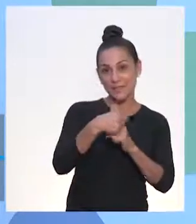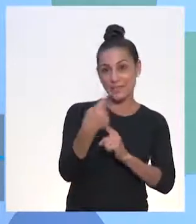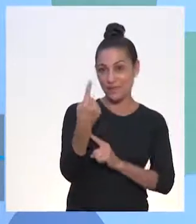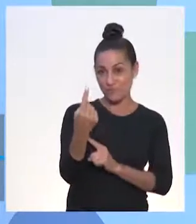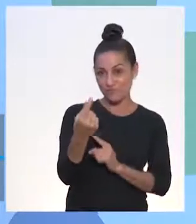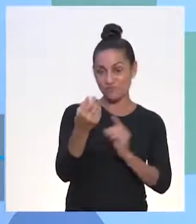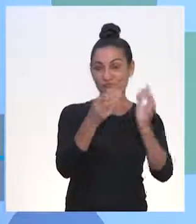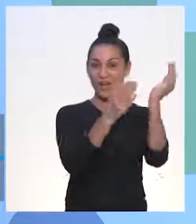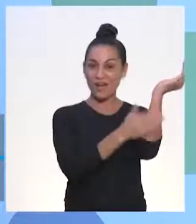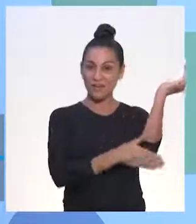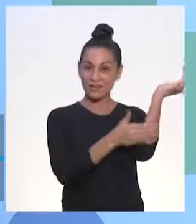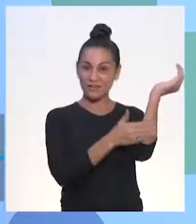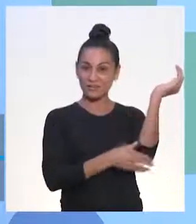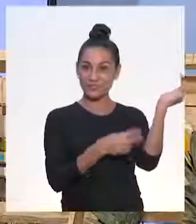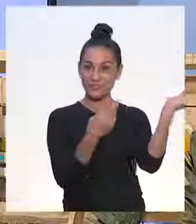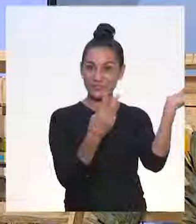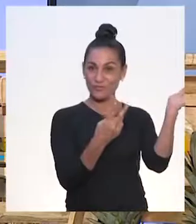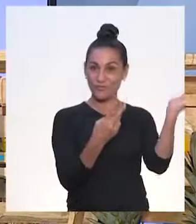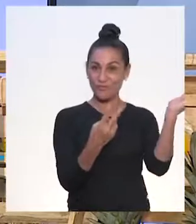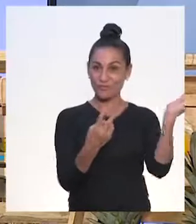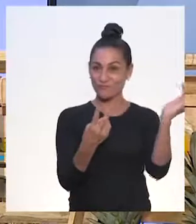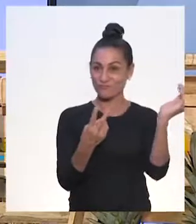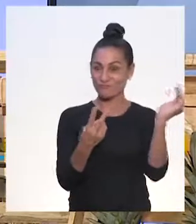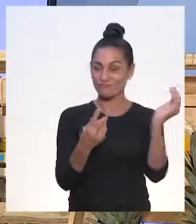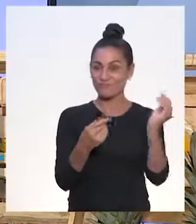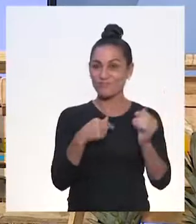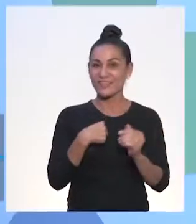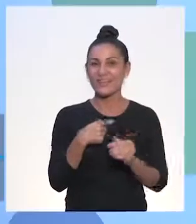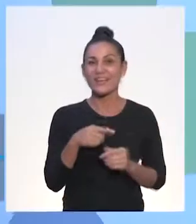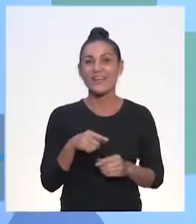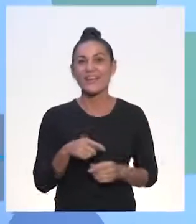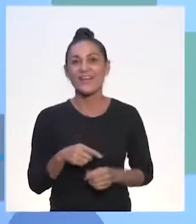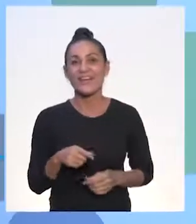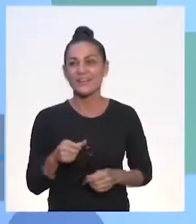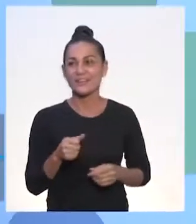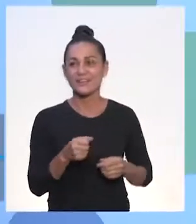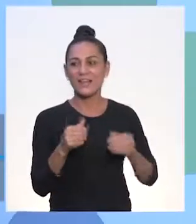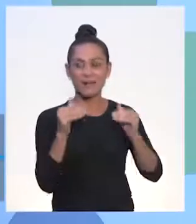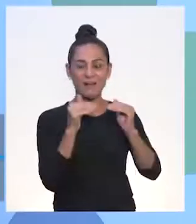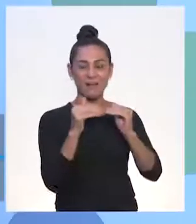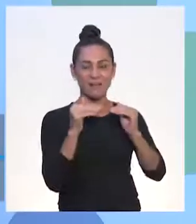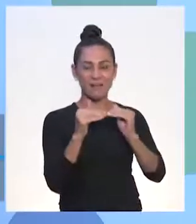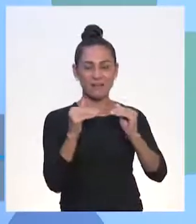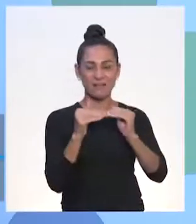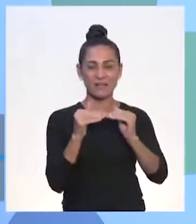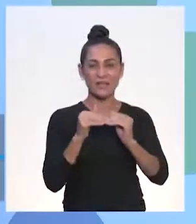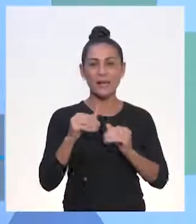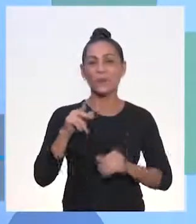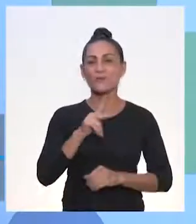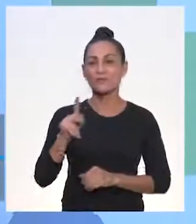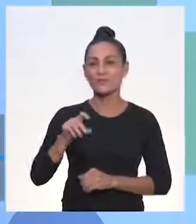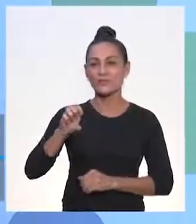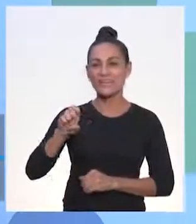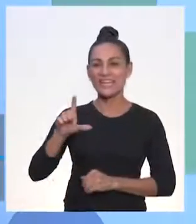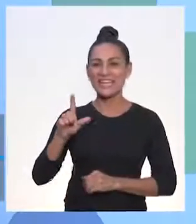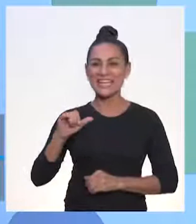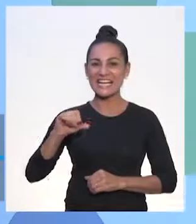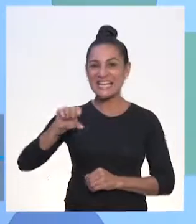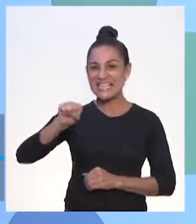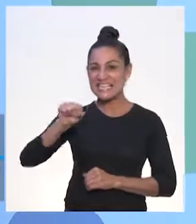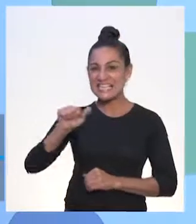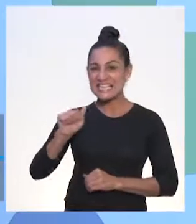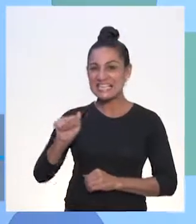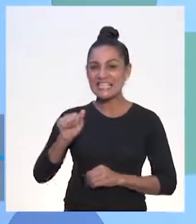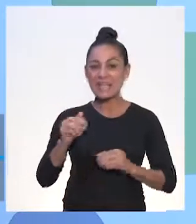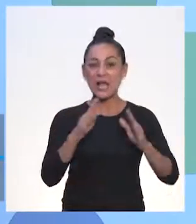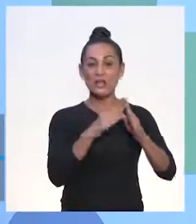de unanimidade? Oh, eu adoro, então, pessoal, nesses casos, pessoal, adoro. Olha, o pessoal mandou muito bem. A professora Elisa, lá dos alunos do